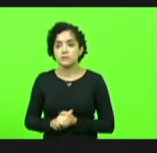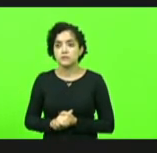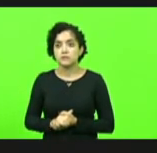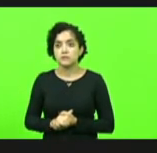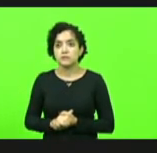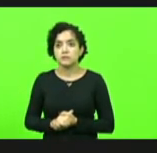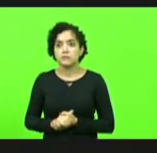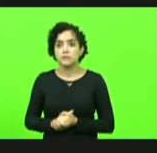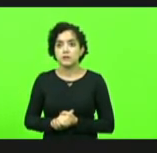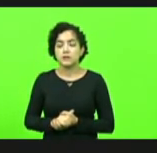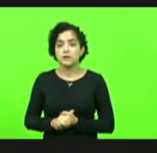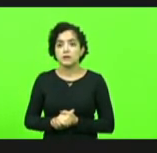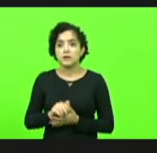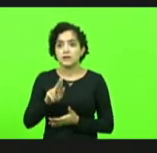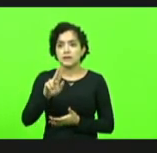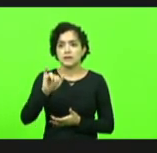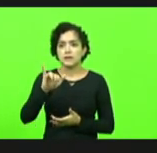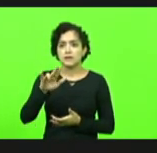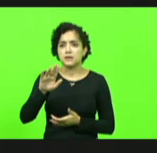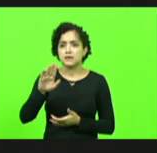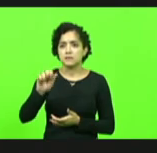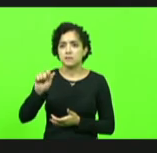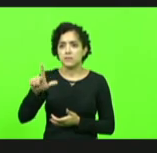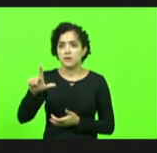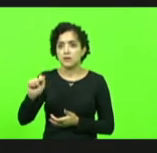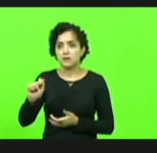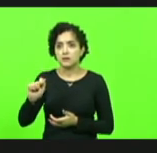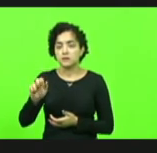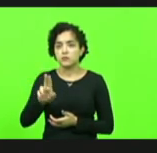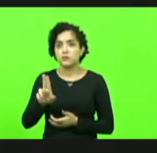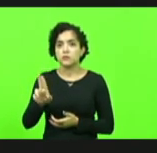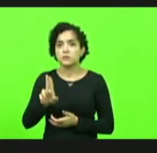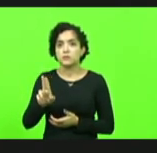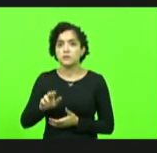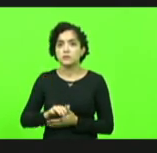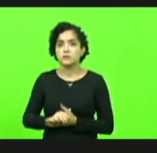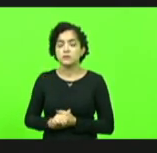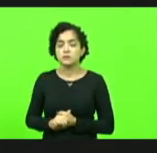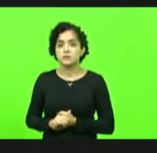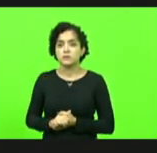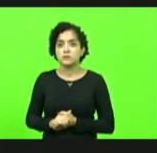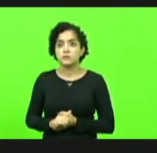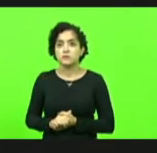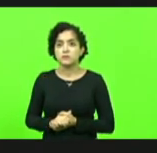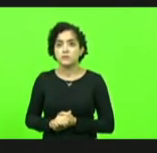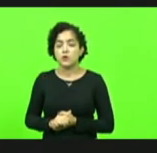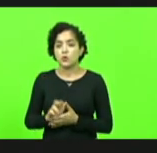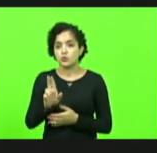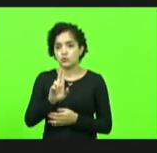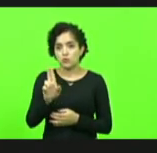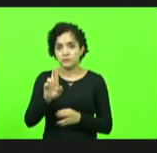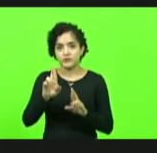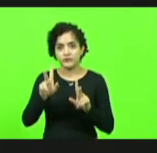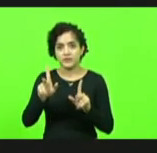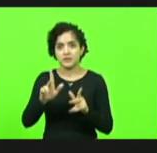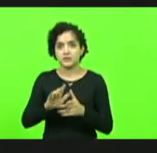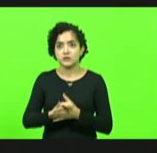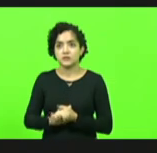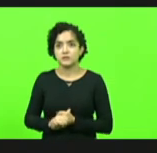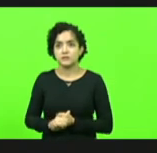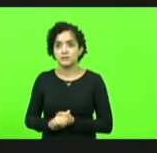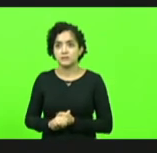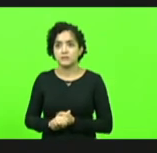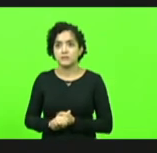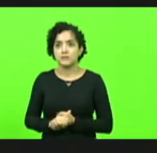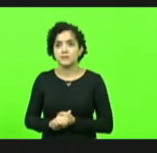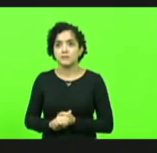Gimbala, né? Desculpem a todos. É Gimbala, é. Gimbala. É um nome diferente, né? É um sobrenome